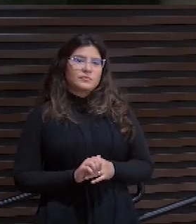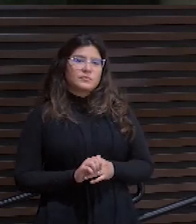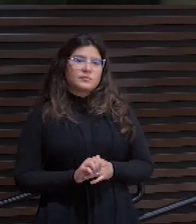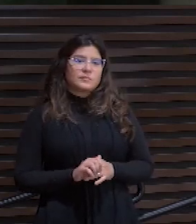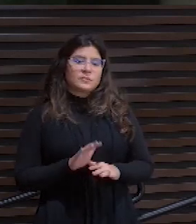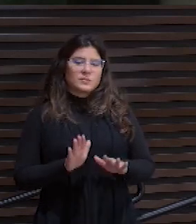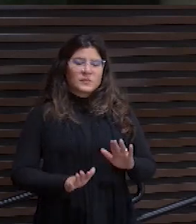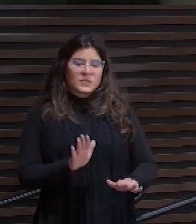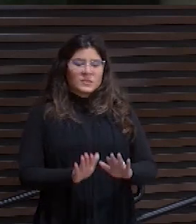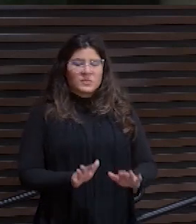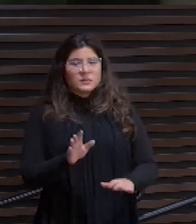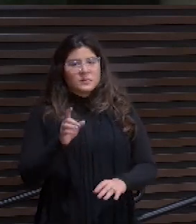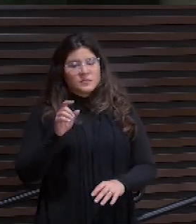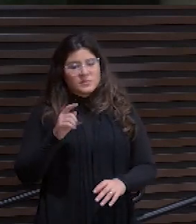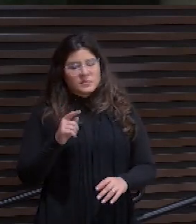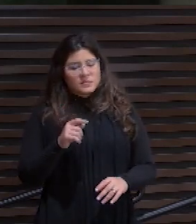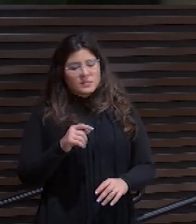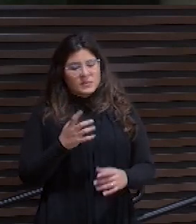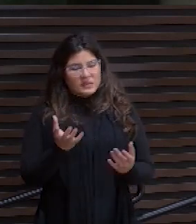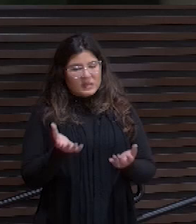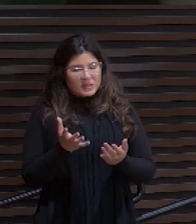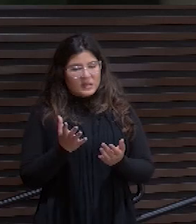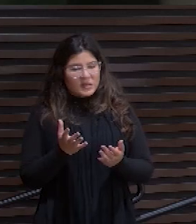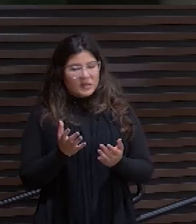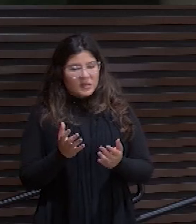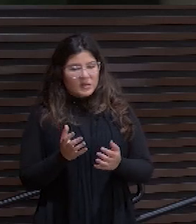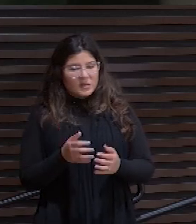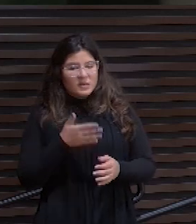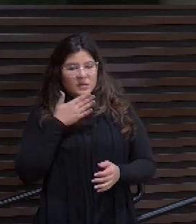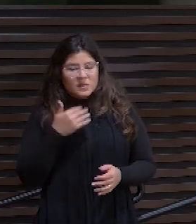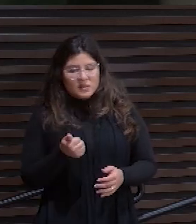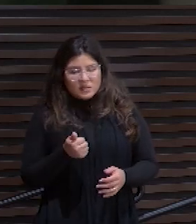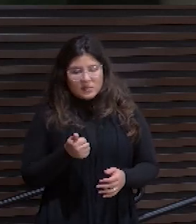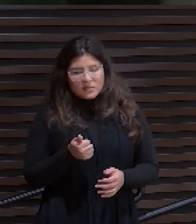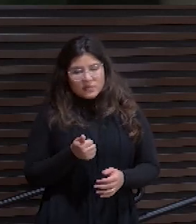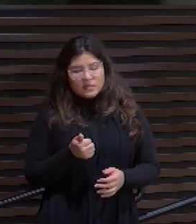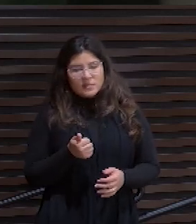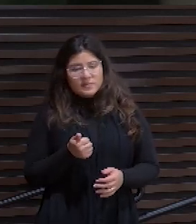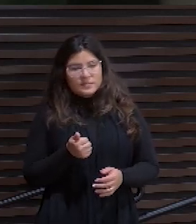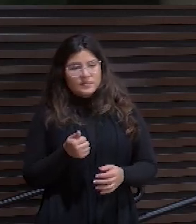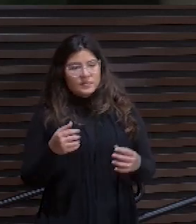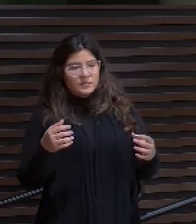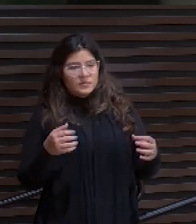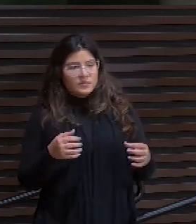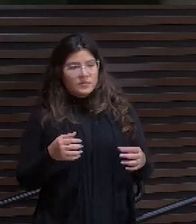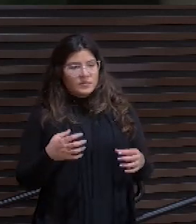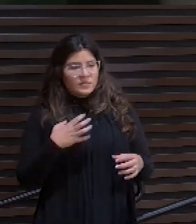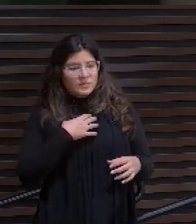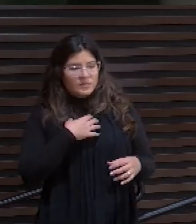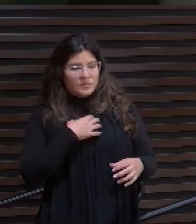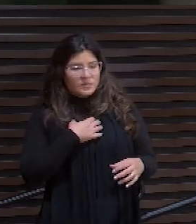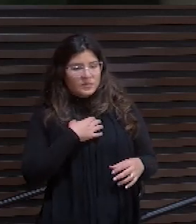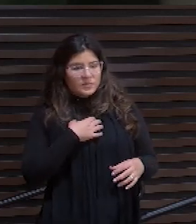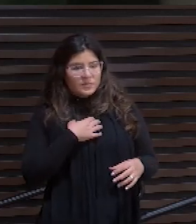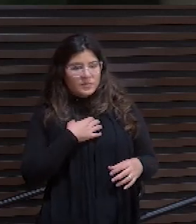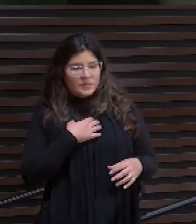Às vezes você tenta melhorar a casca, né? Quem é campeão de melhorar a casca e manter podre por